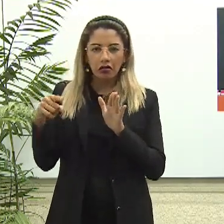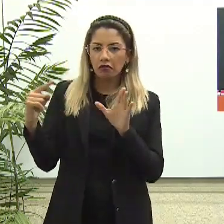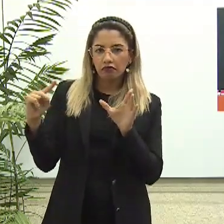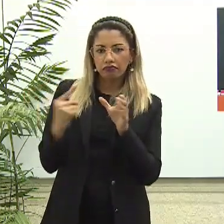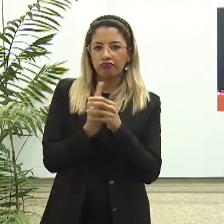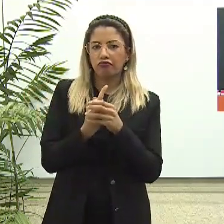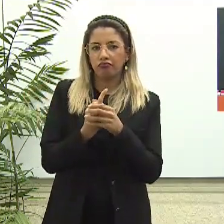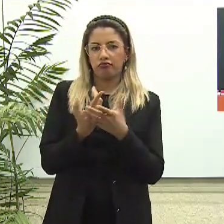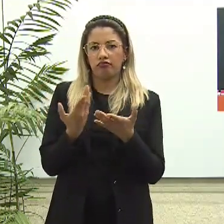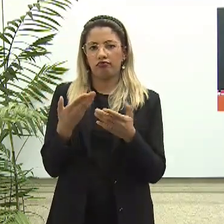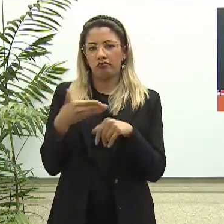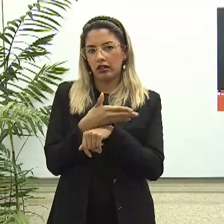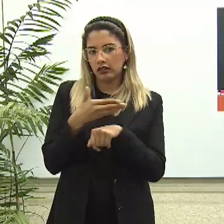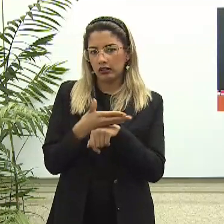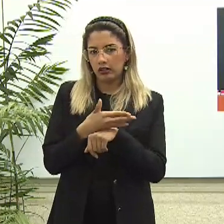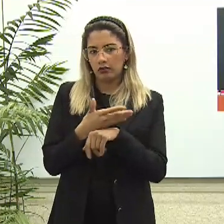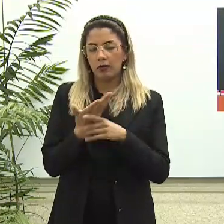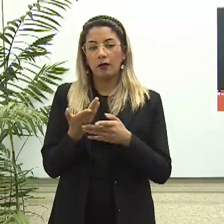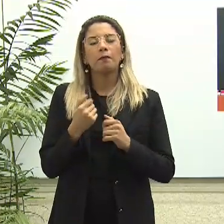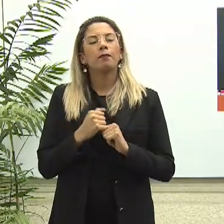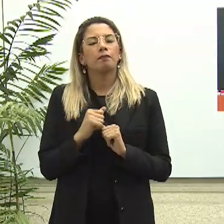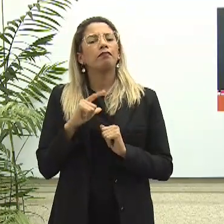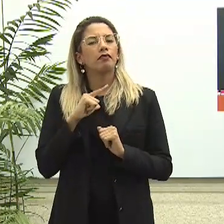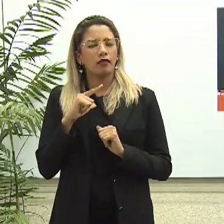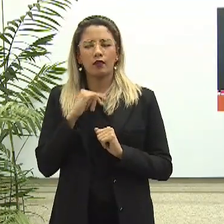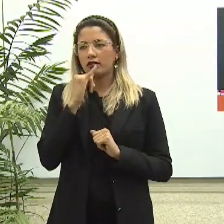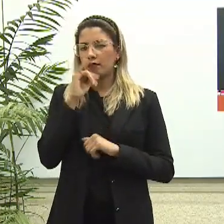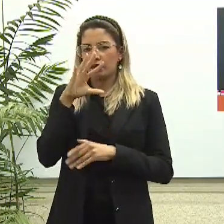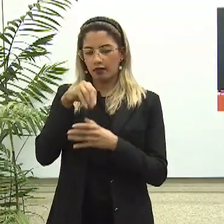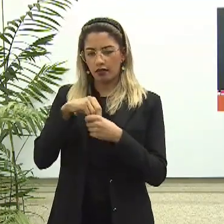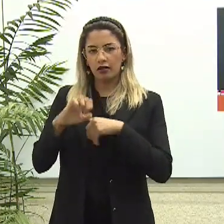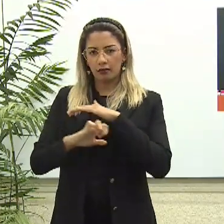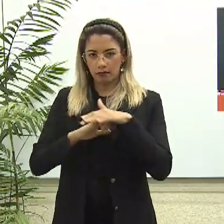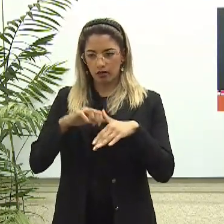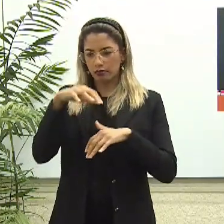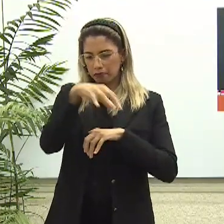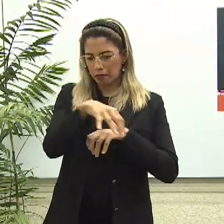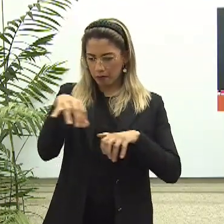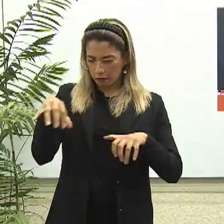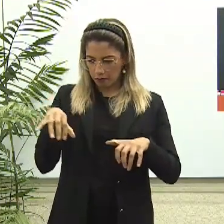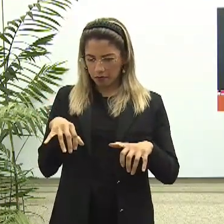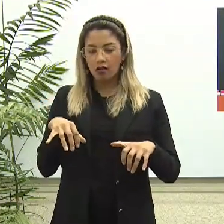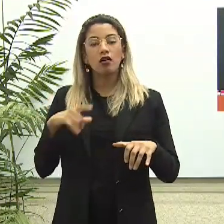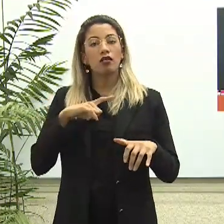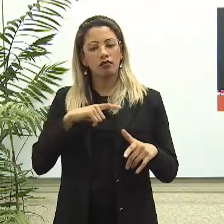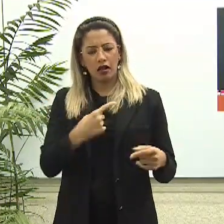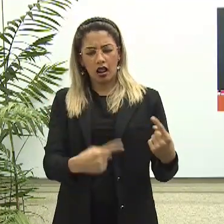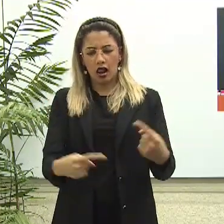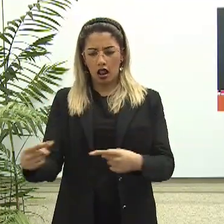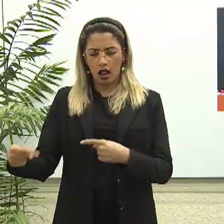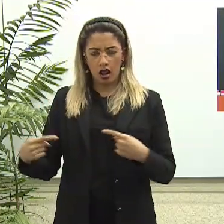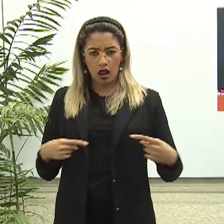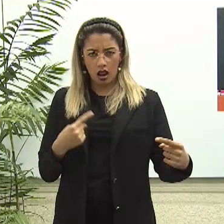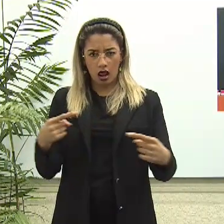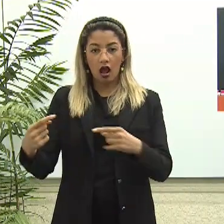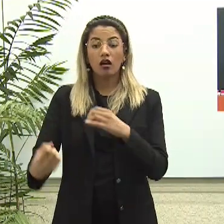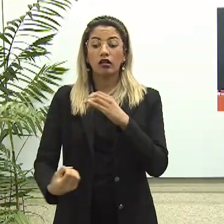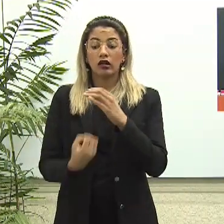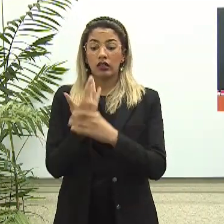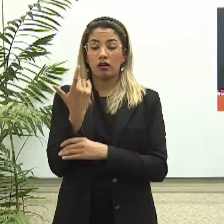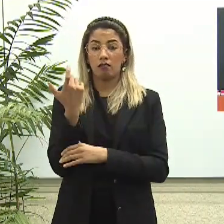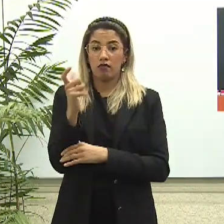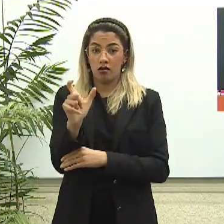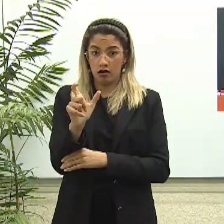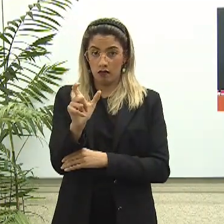combinar aqui uma luta Inter departamental aí eles colocam um termo e esse termo pega esse termo